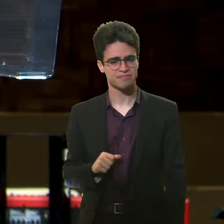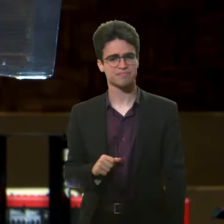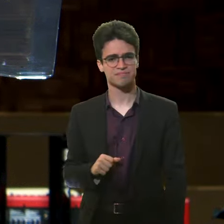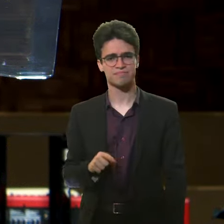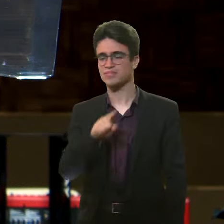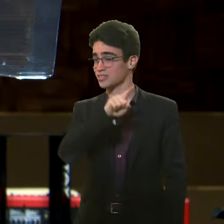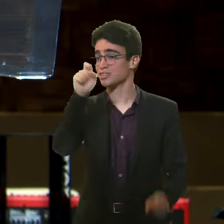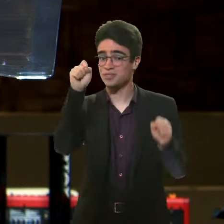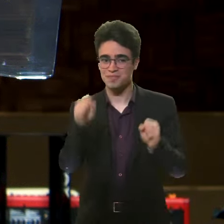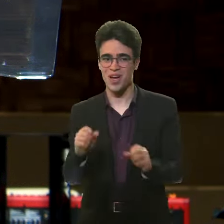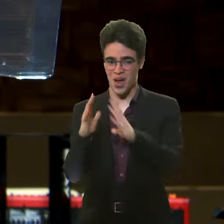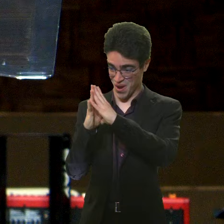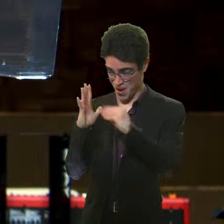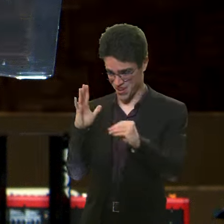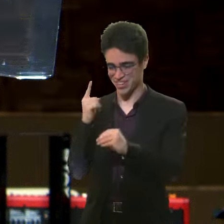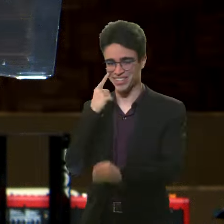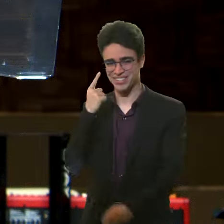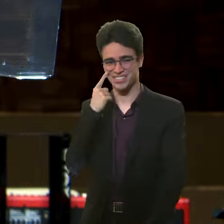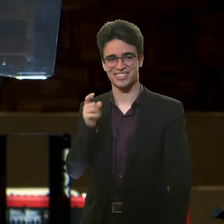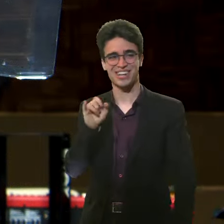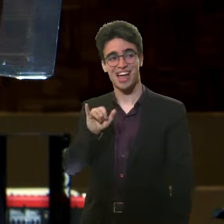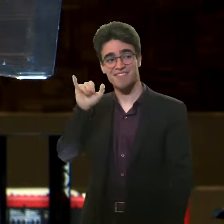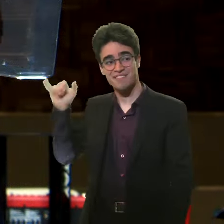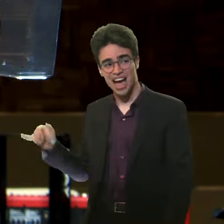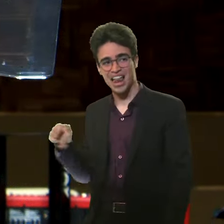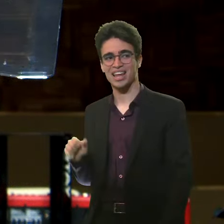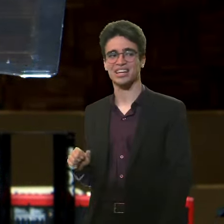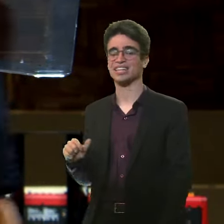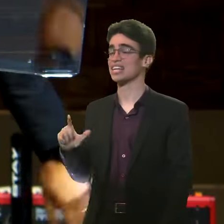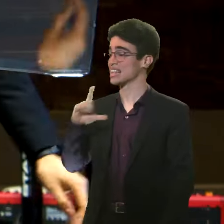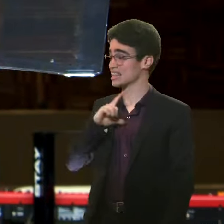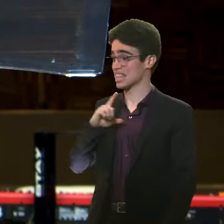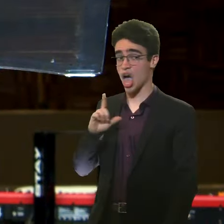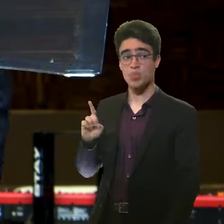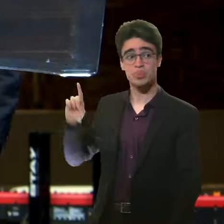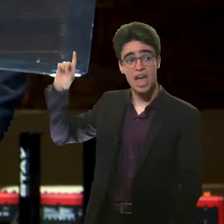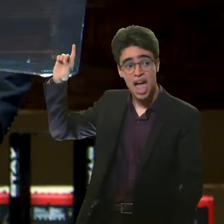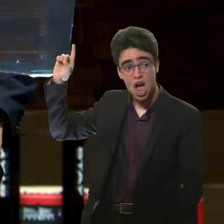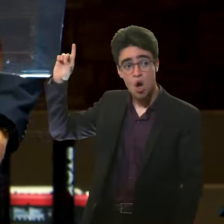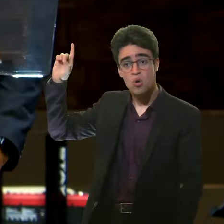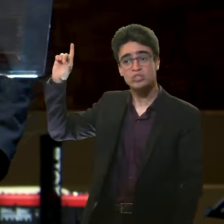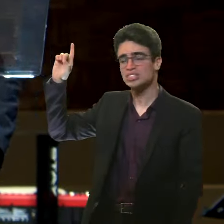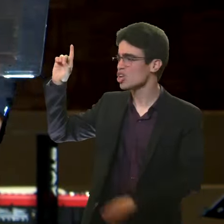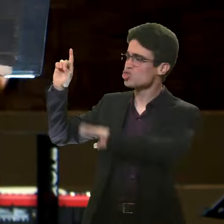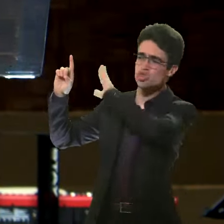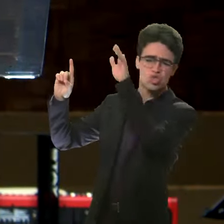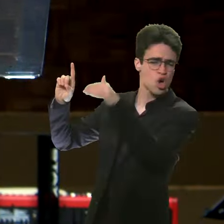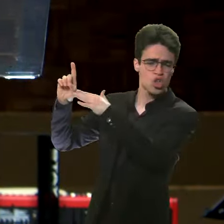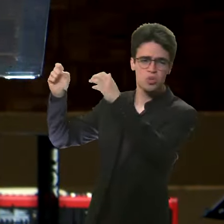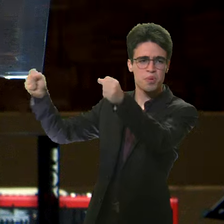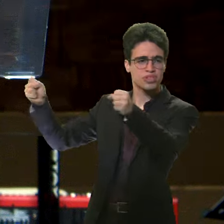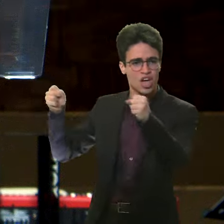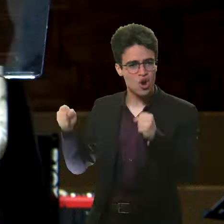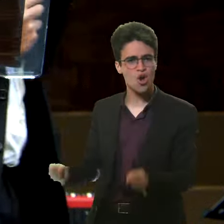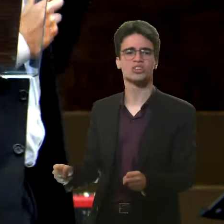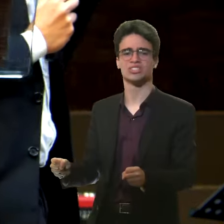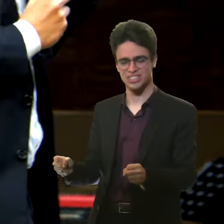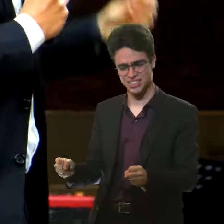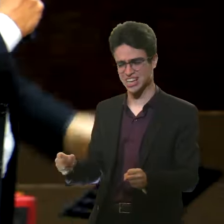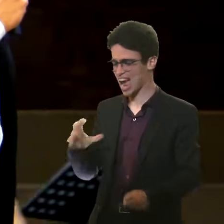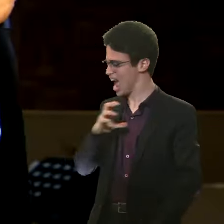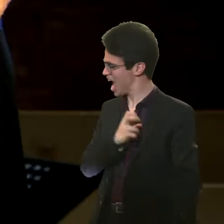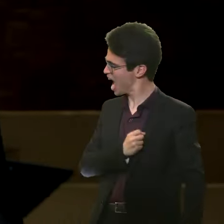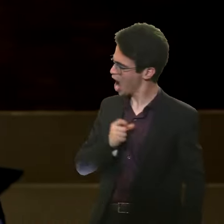você repetir isso para a pessoa do lado. Olha para a pessoa do lado e fala assim: existe um Deus todo-poderoso que te